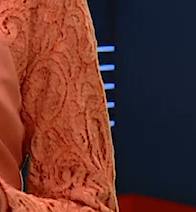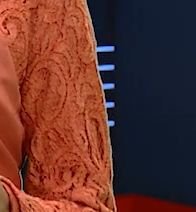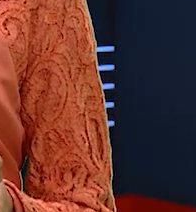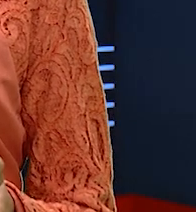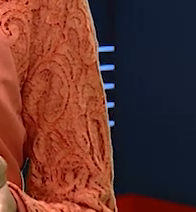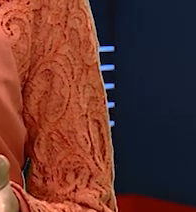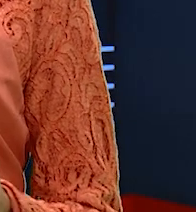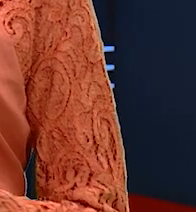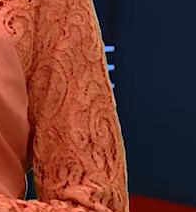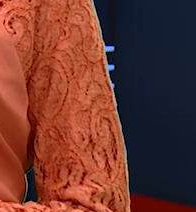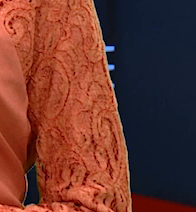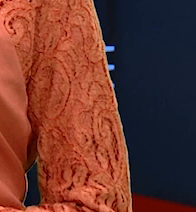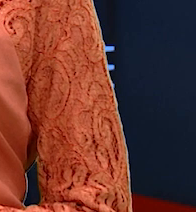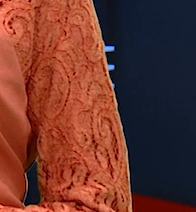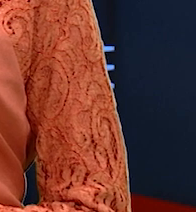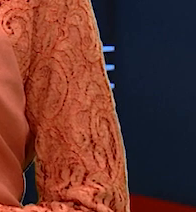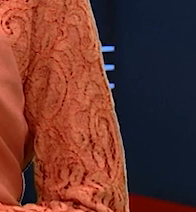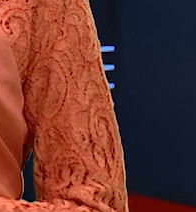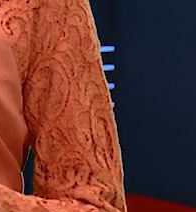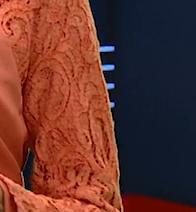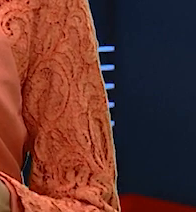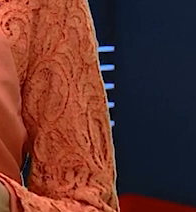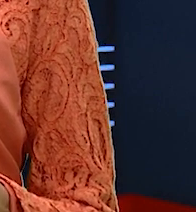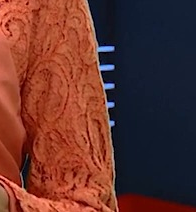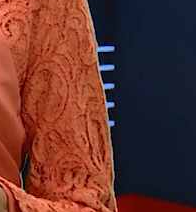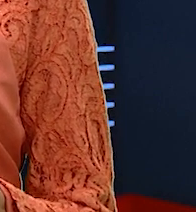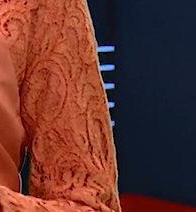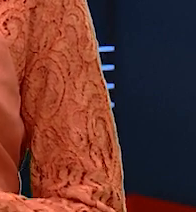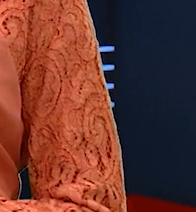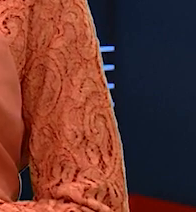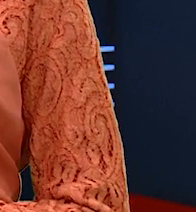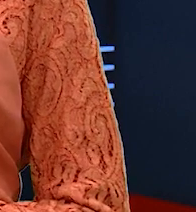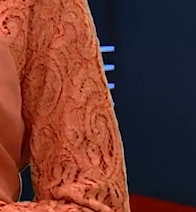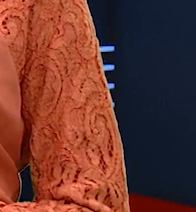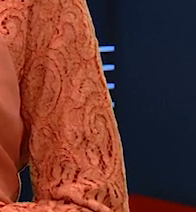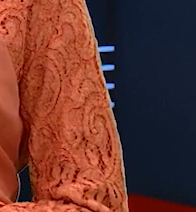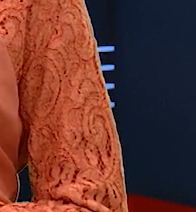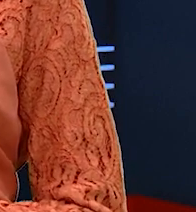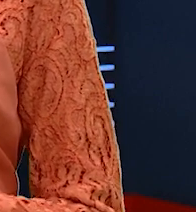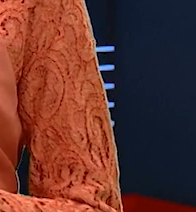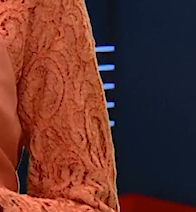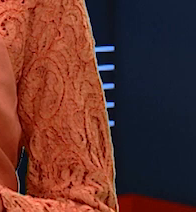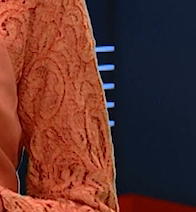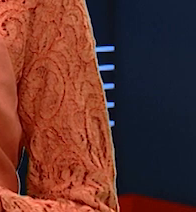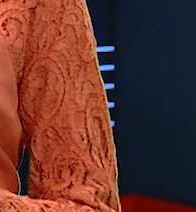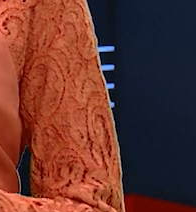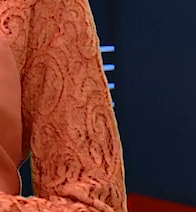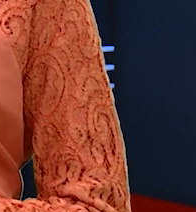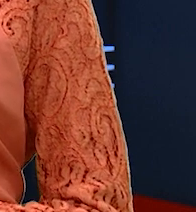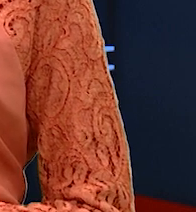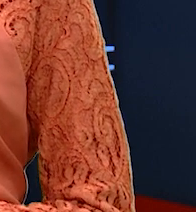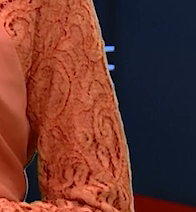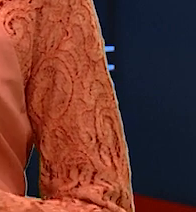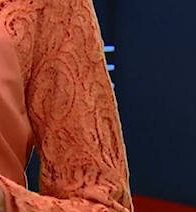A deputada única do Livre, Zocine Moreira, defendeu que a igualdade deve ser o objetivo número um de um governo do